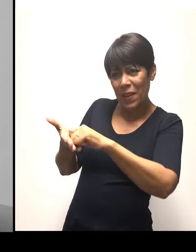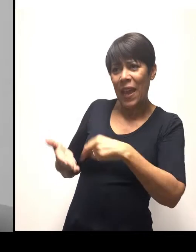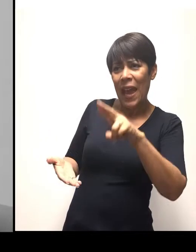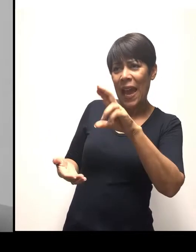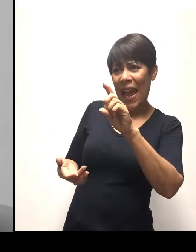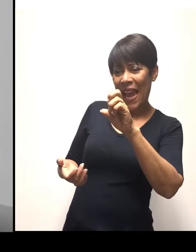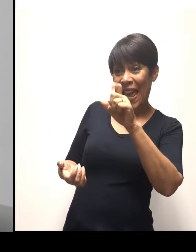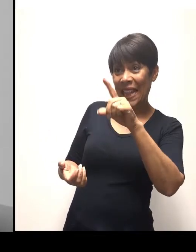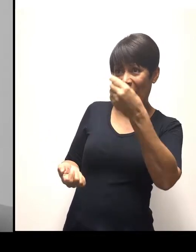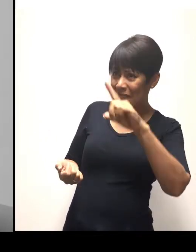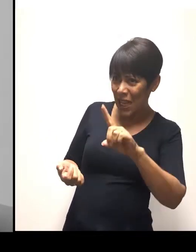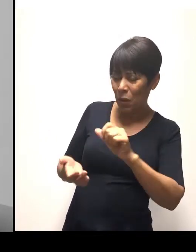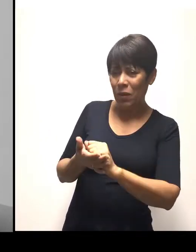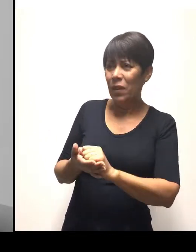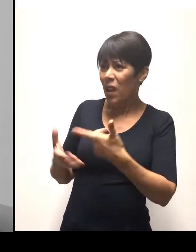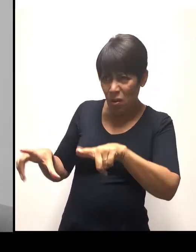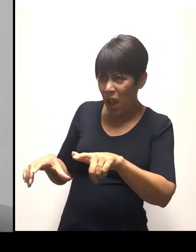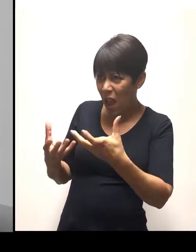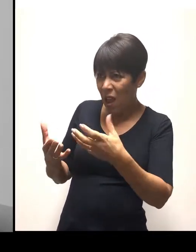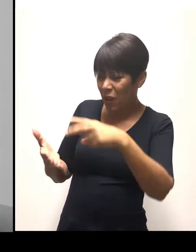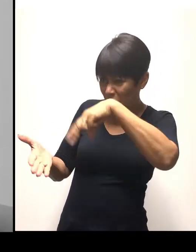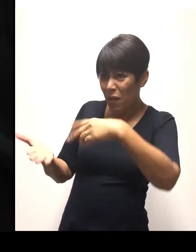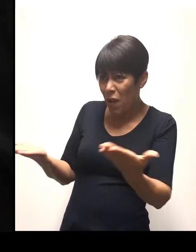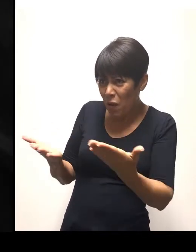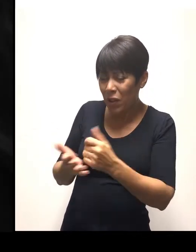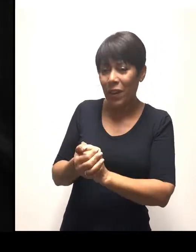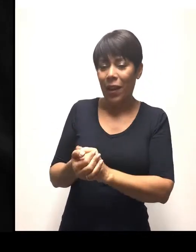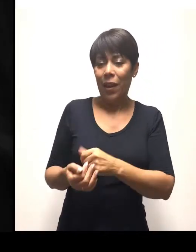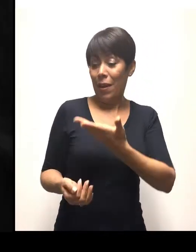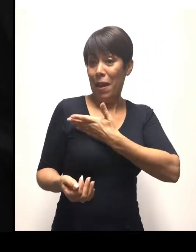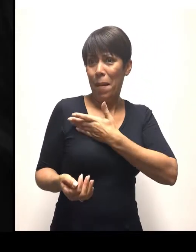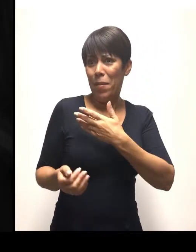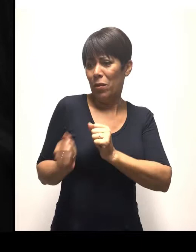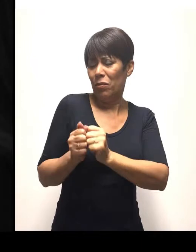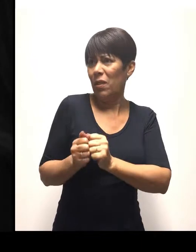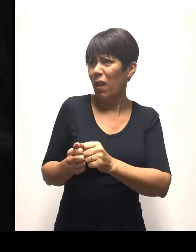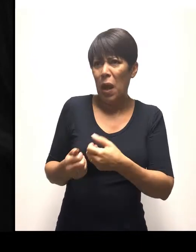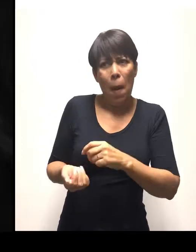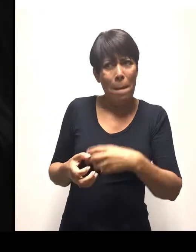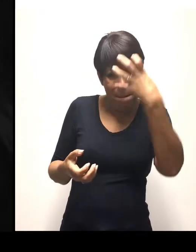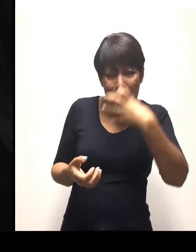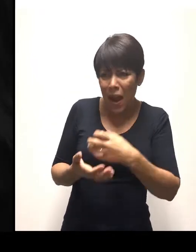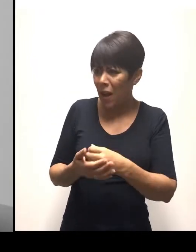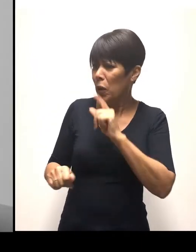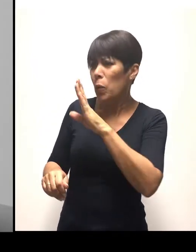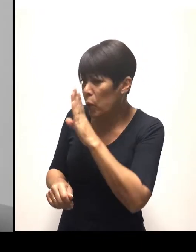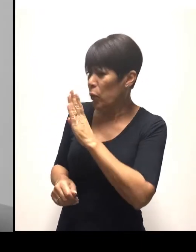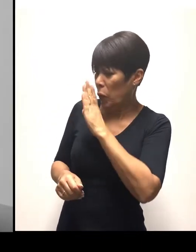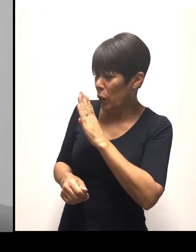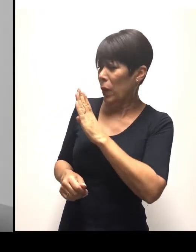que corrigisse a minha redação e me passasse outra redação. E aí os meus colegas de classe ficavam furiosos comigo, assim,